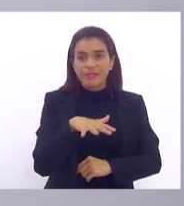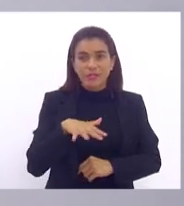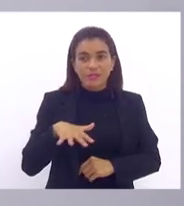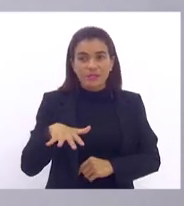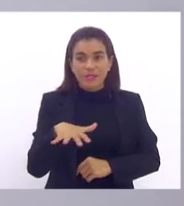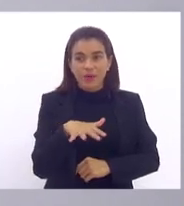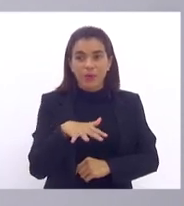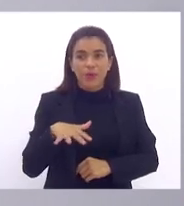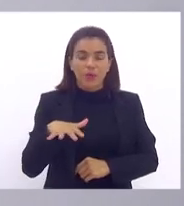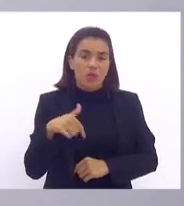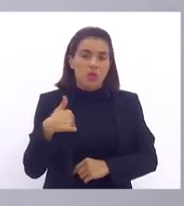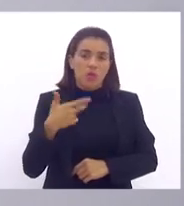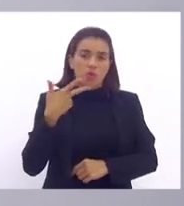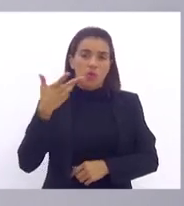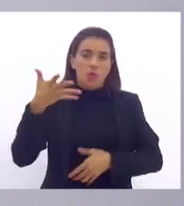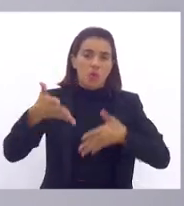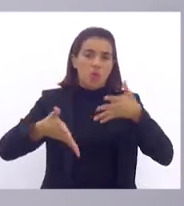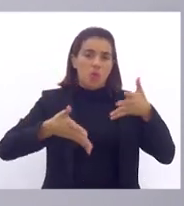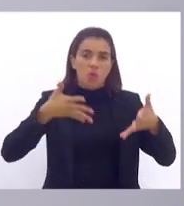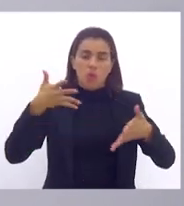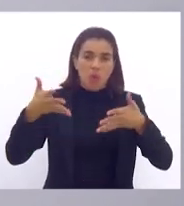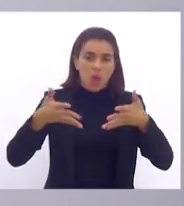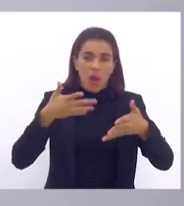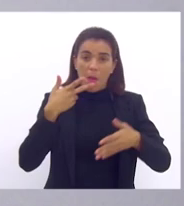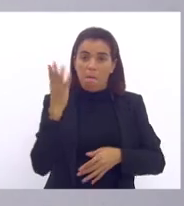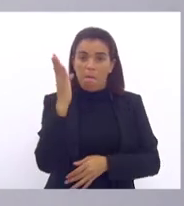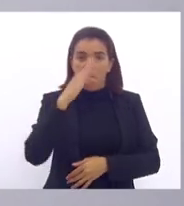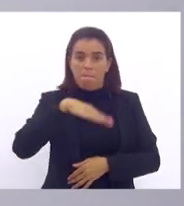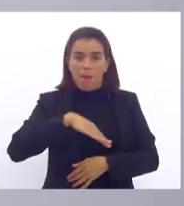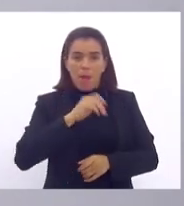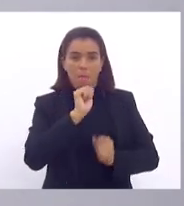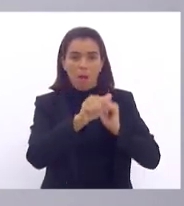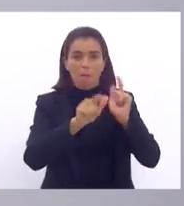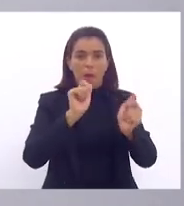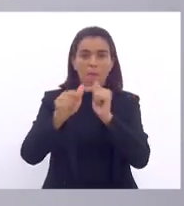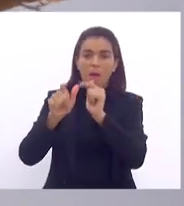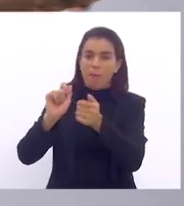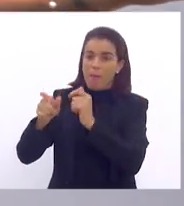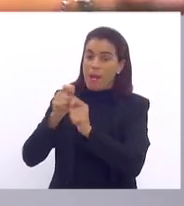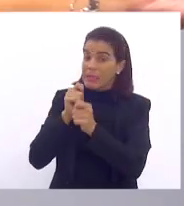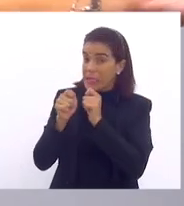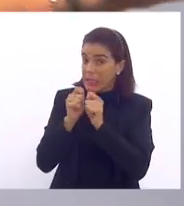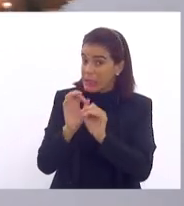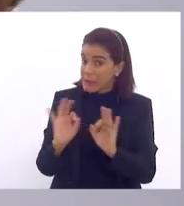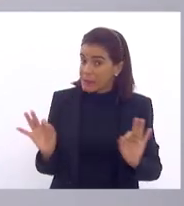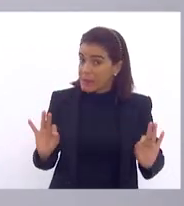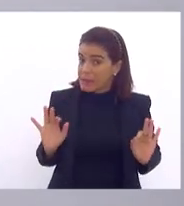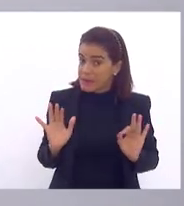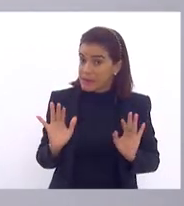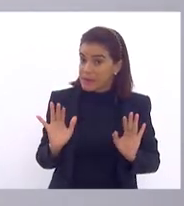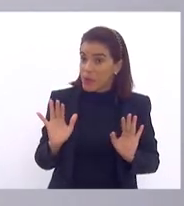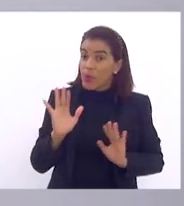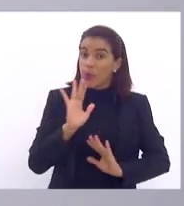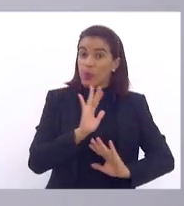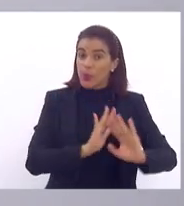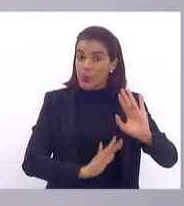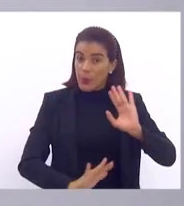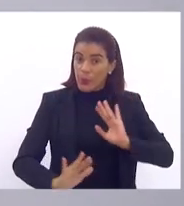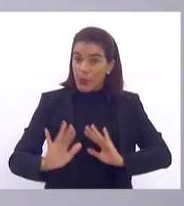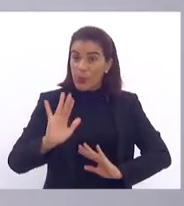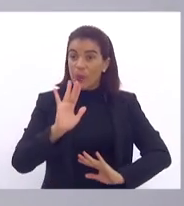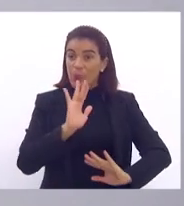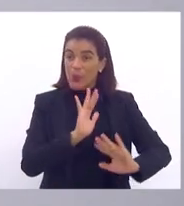estou falando mal da Imprensa deixa eu colocar bem como o professor colocou cuidado